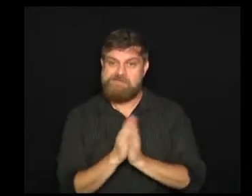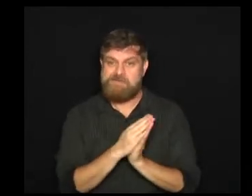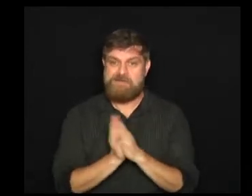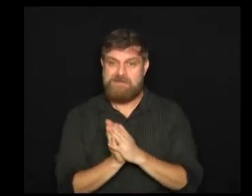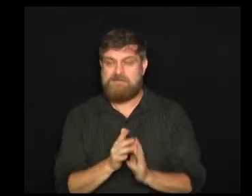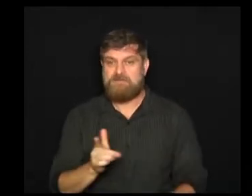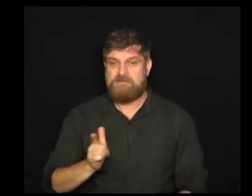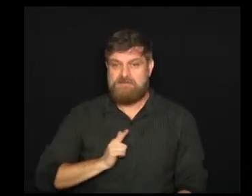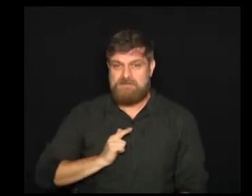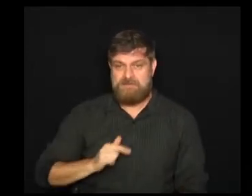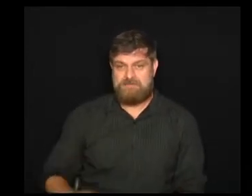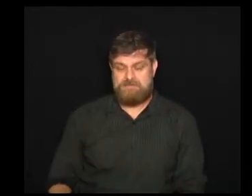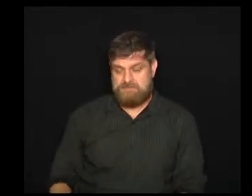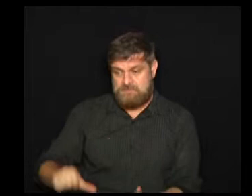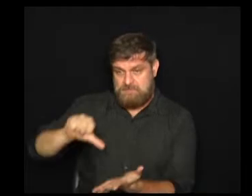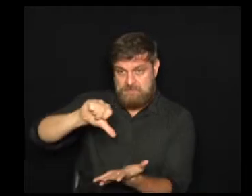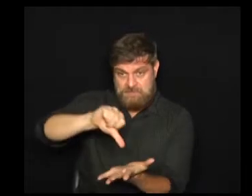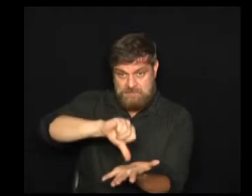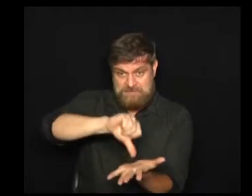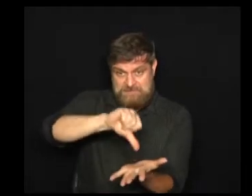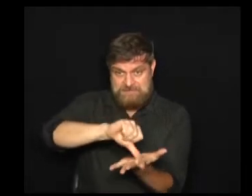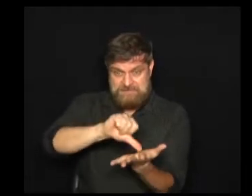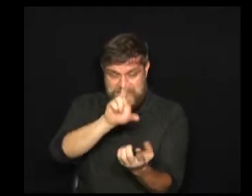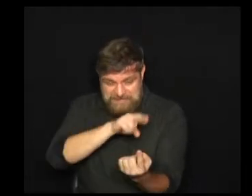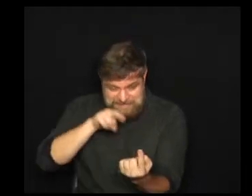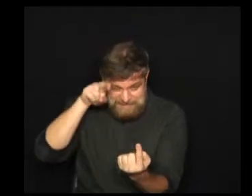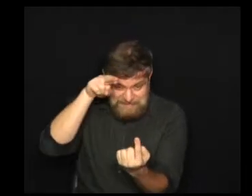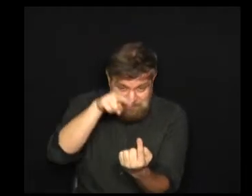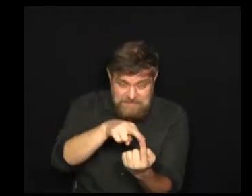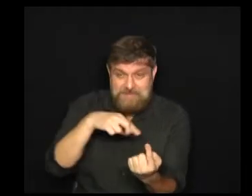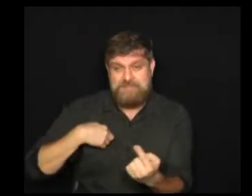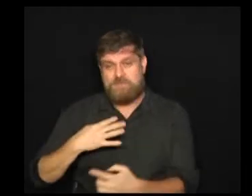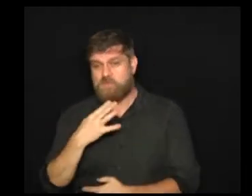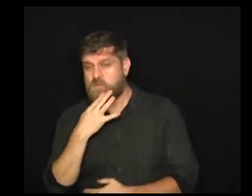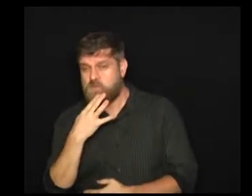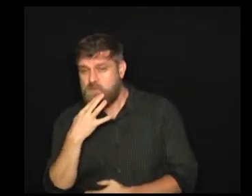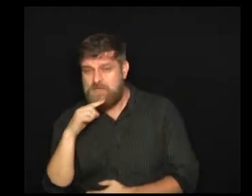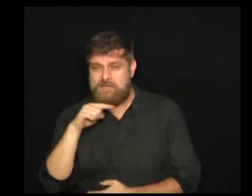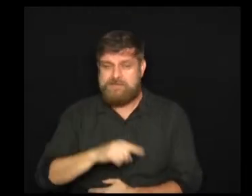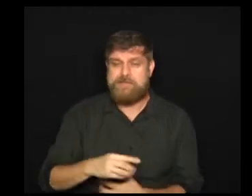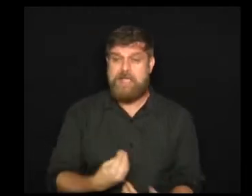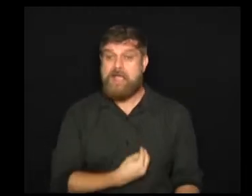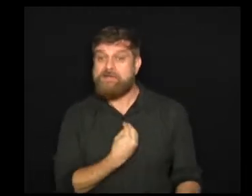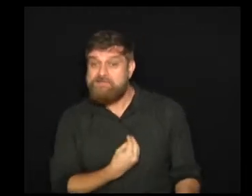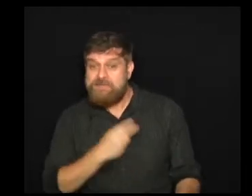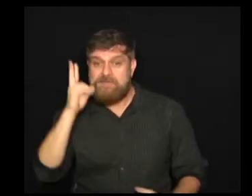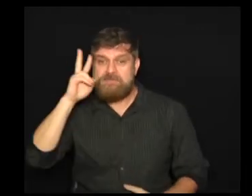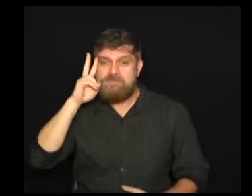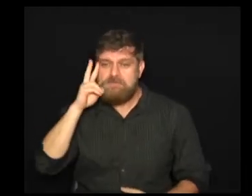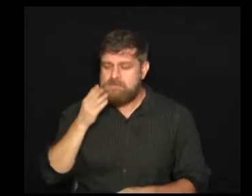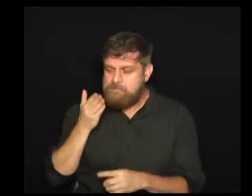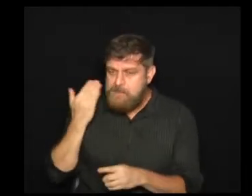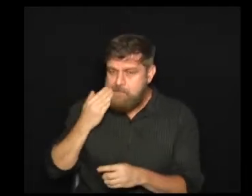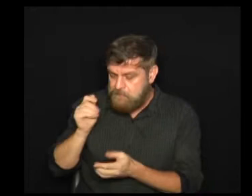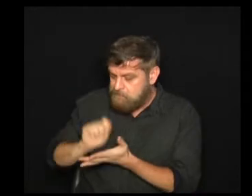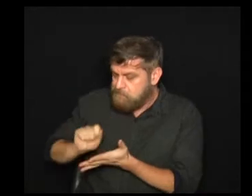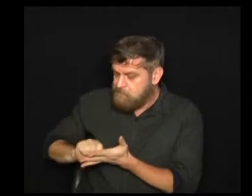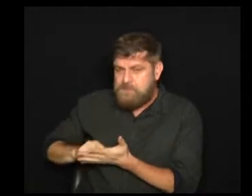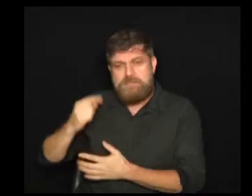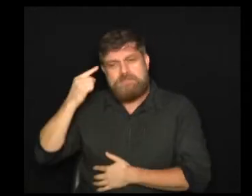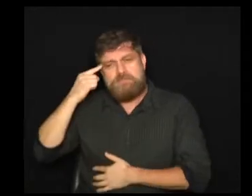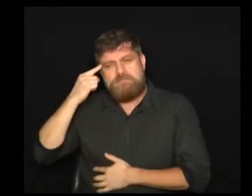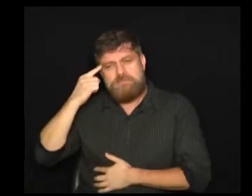passaram pelo centro de referência nosso, que nós conhecemos as histórias de vida, que a gente conheceu as dificuldades. Então nós